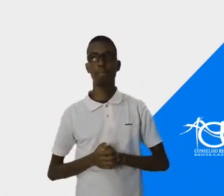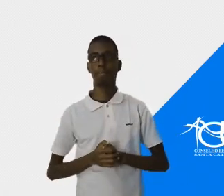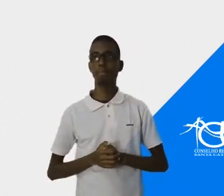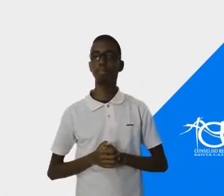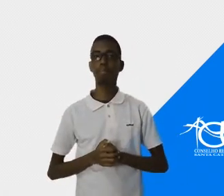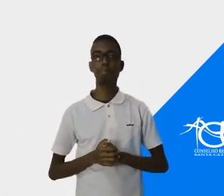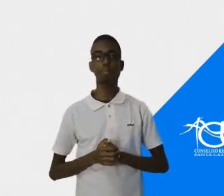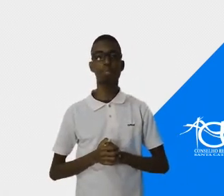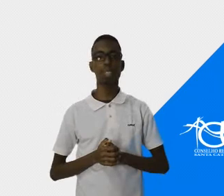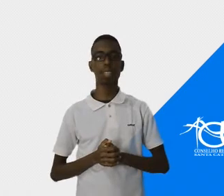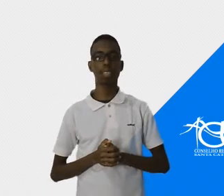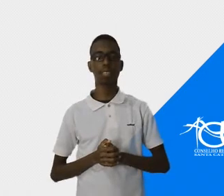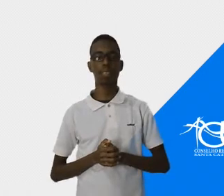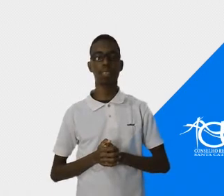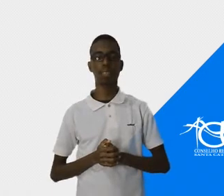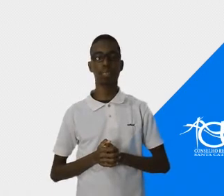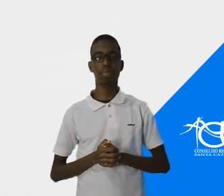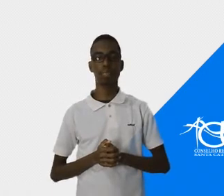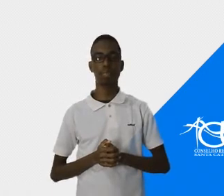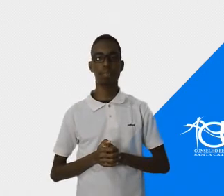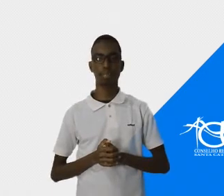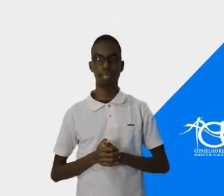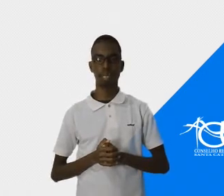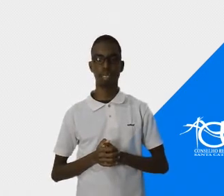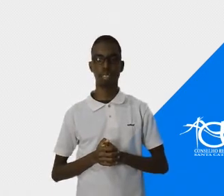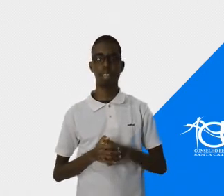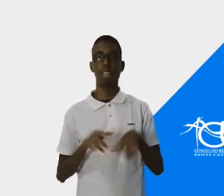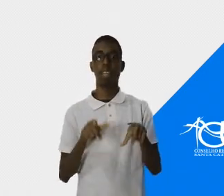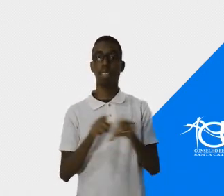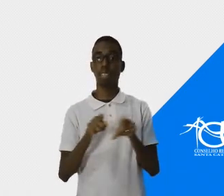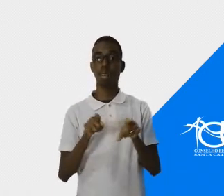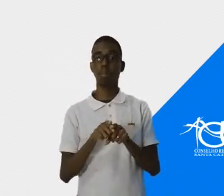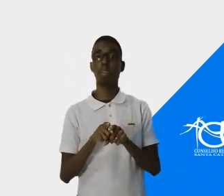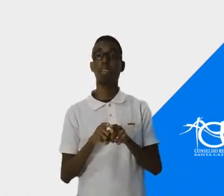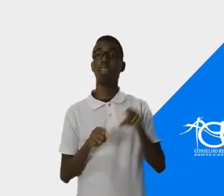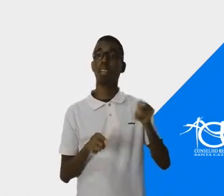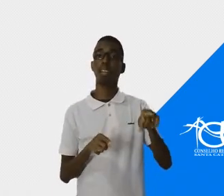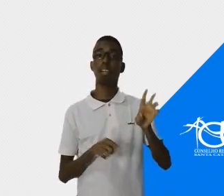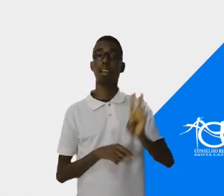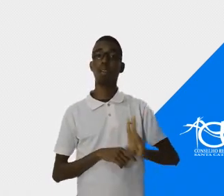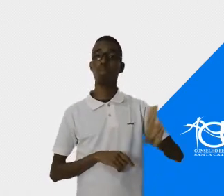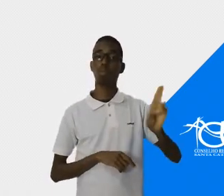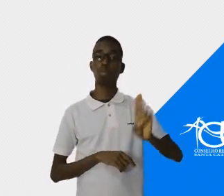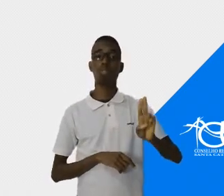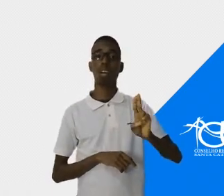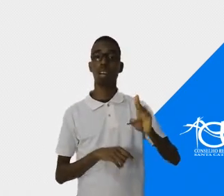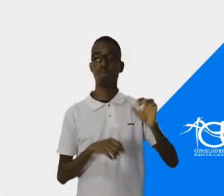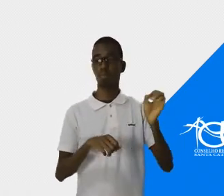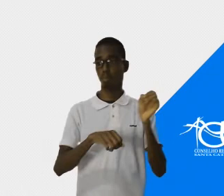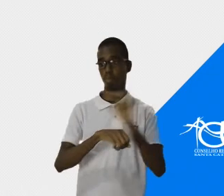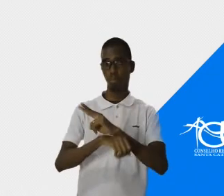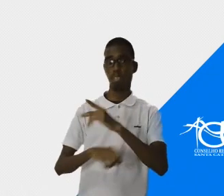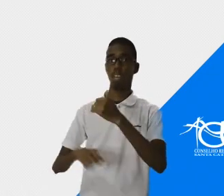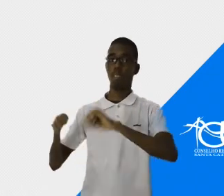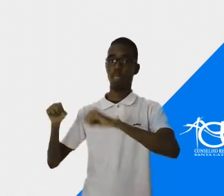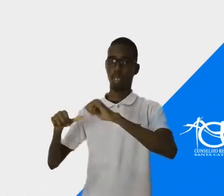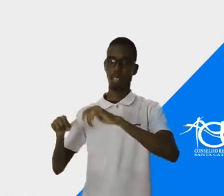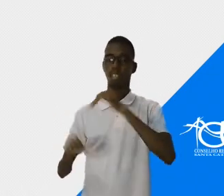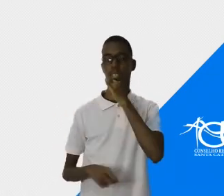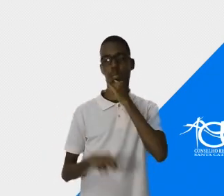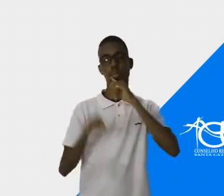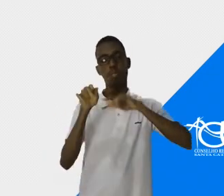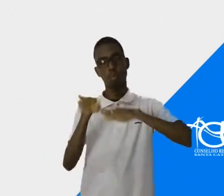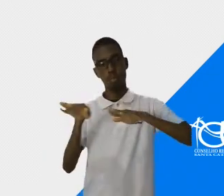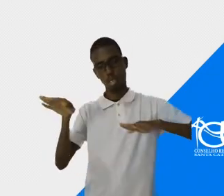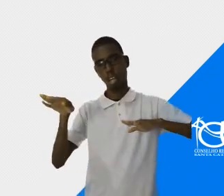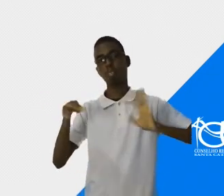coercitividade em que o usuário é submetido a processo de avaliação. Que o trânsito, por exemplo, é uma delas, porque é normativo, é legal,